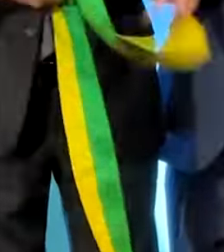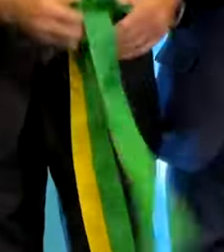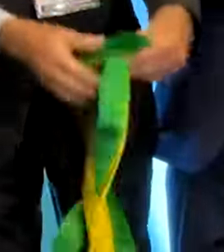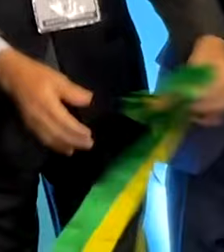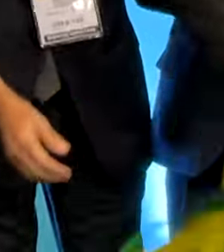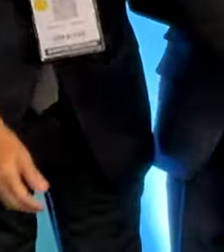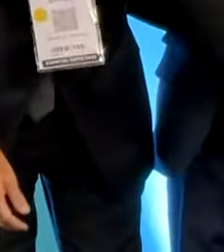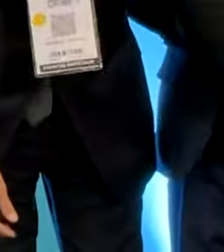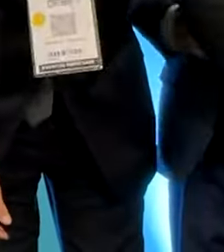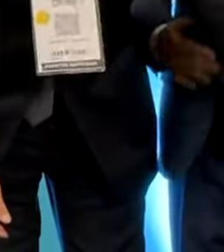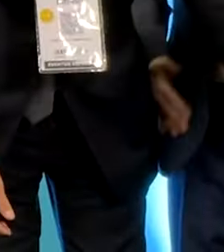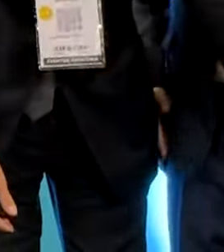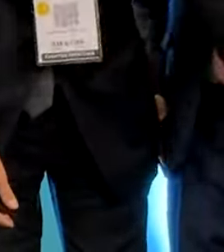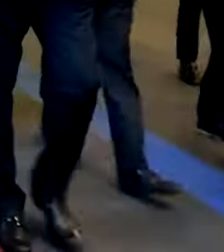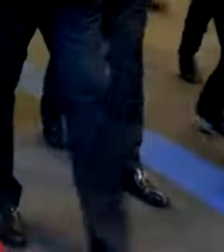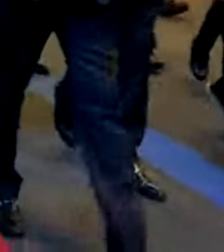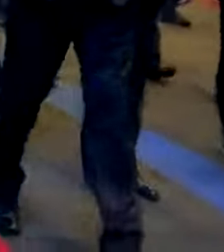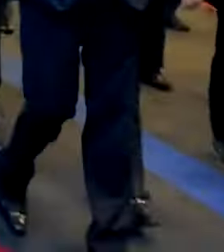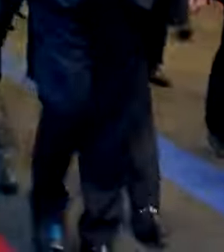Tchau.